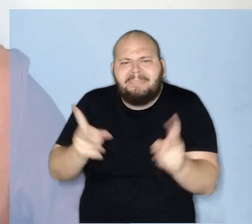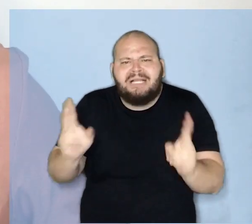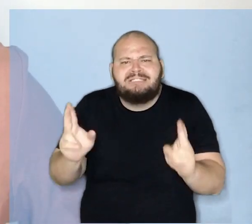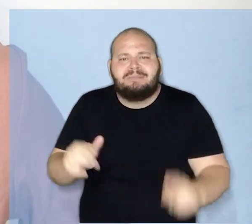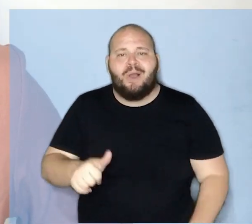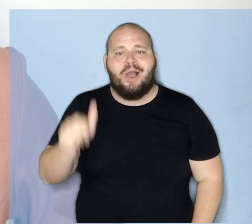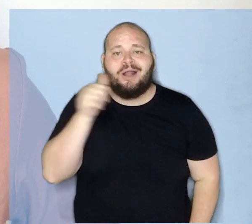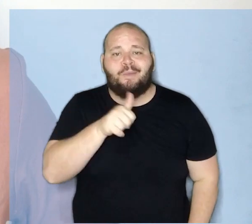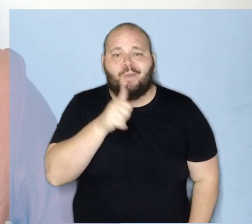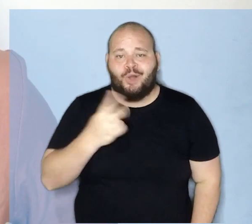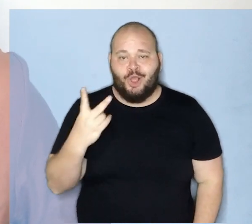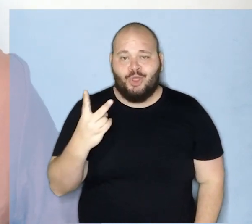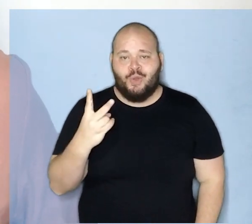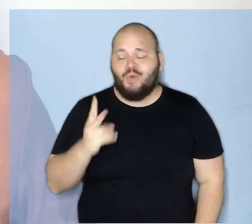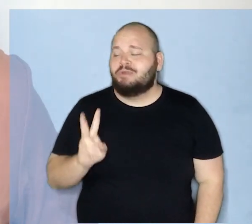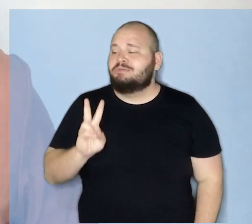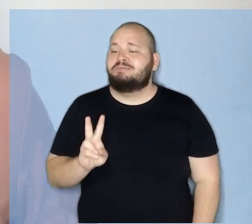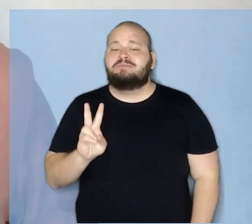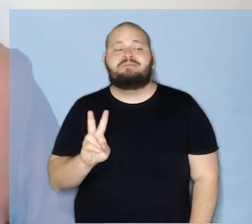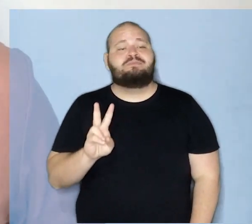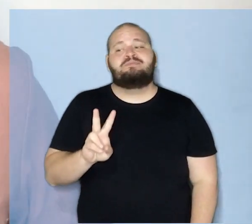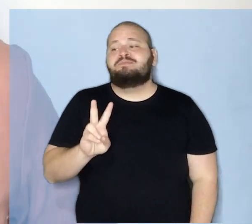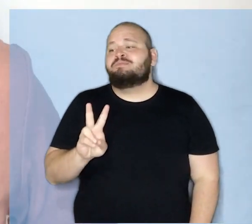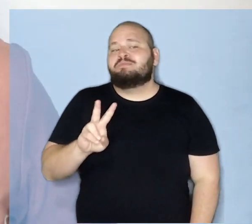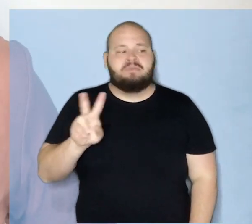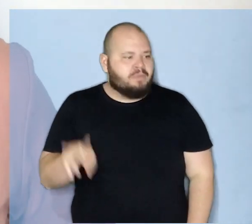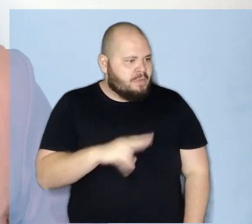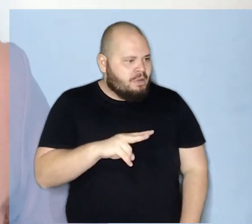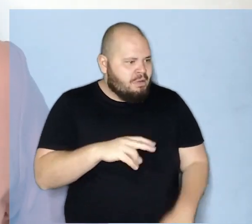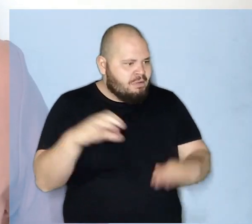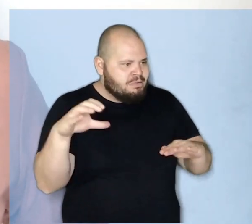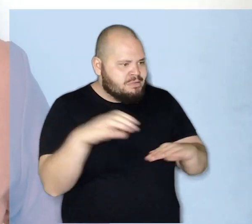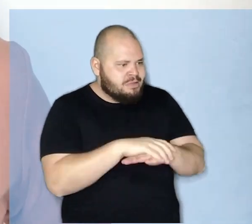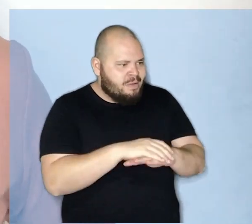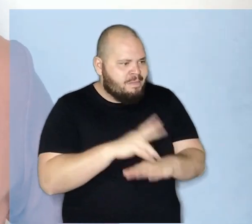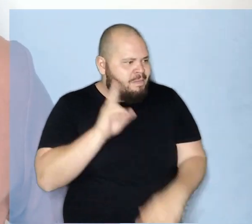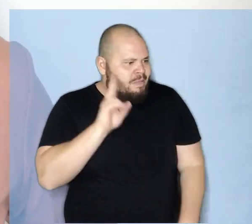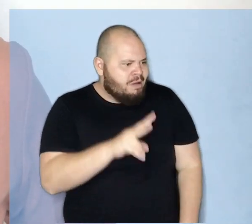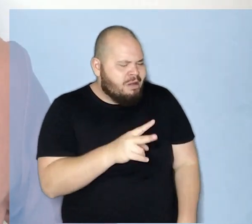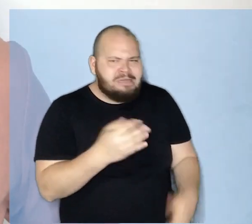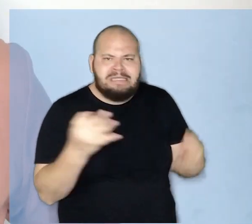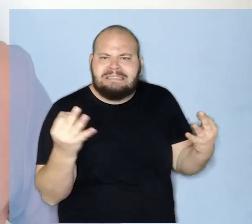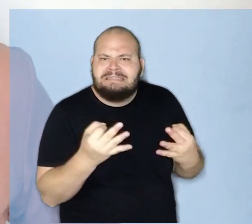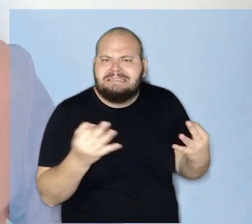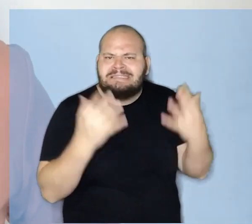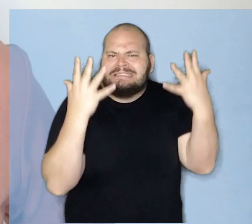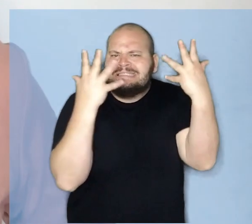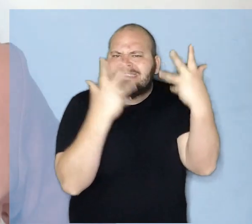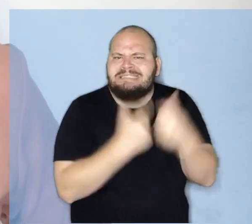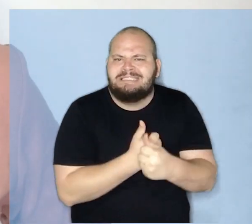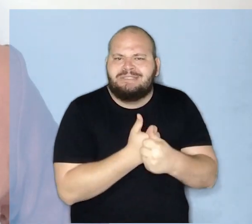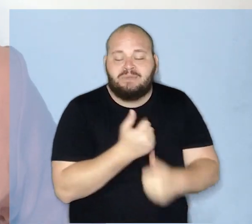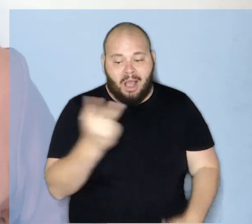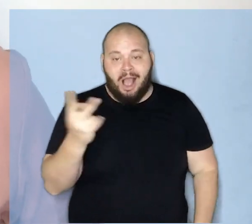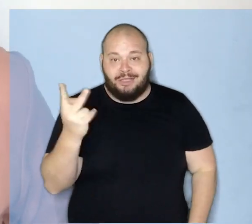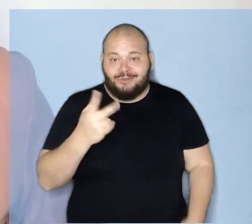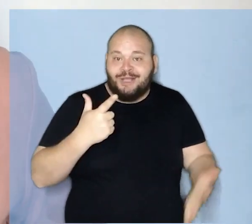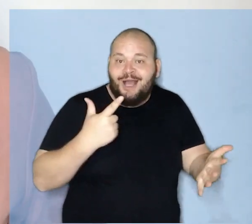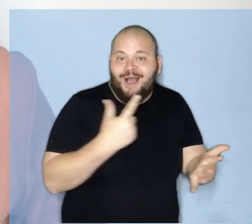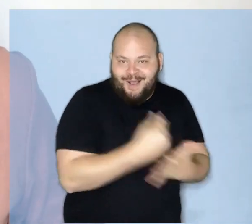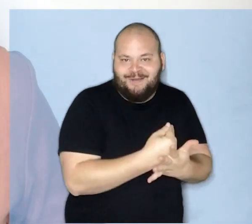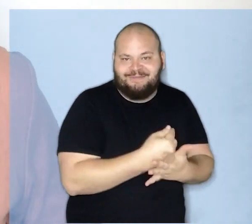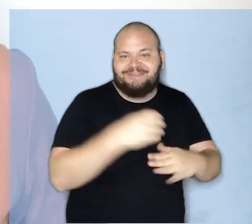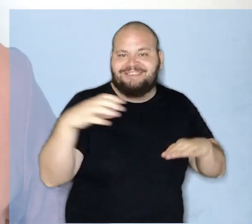vestidas que olham os sapatos e, nossa, que sapatos lindos. pois elas compram os sapatos. Cada